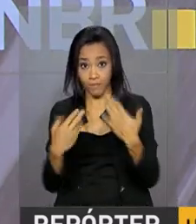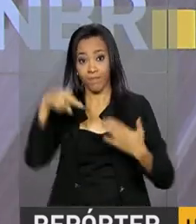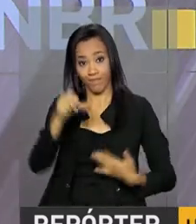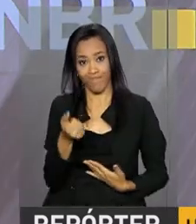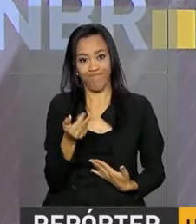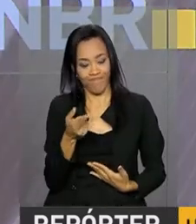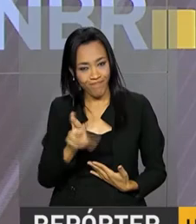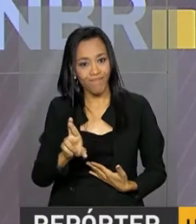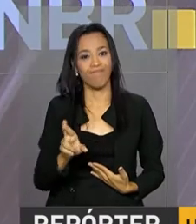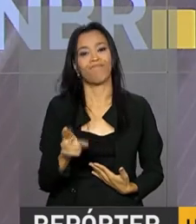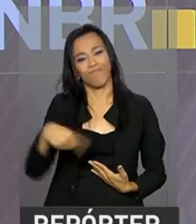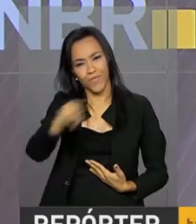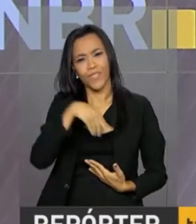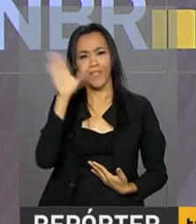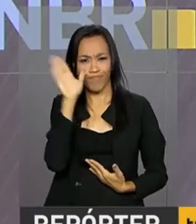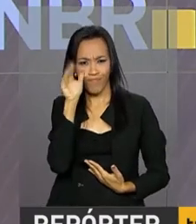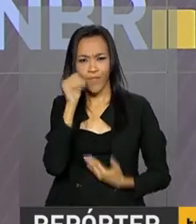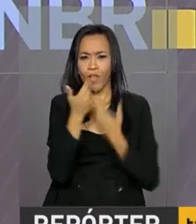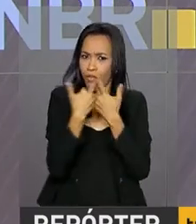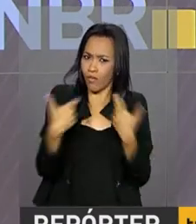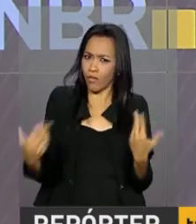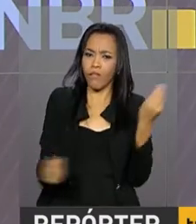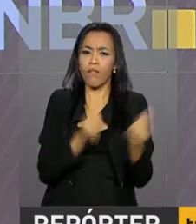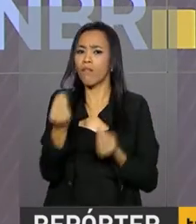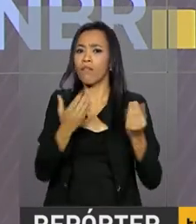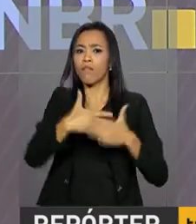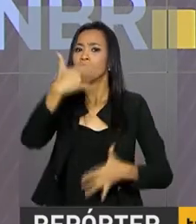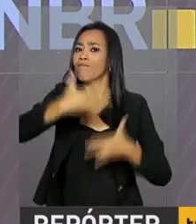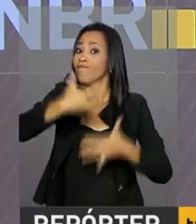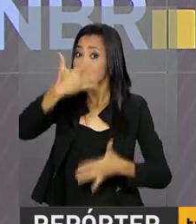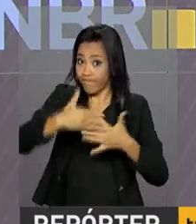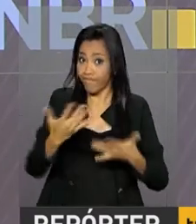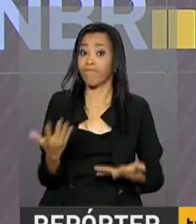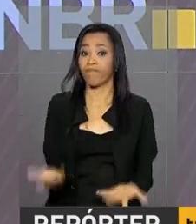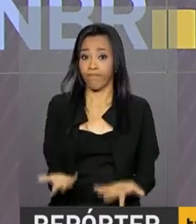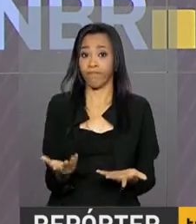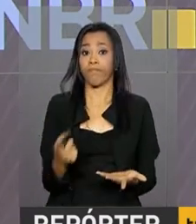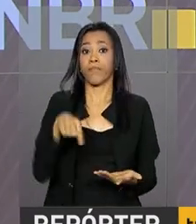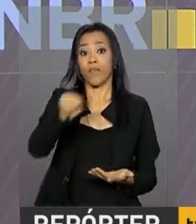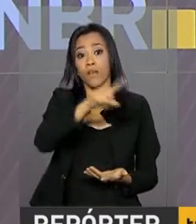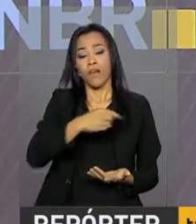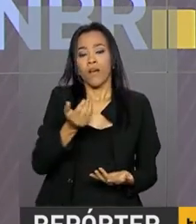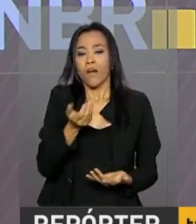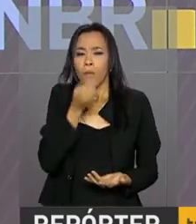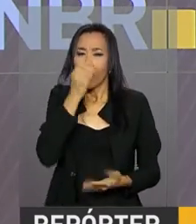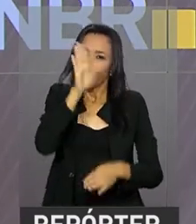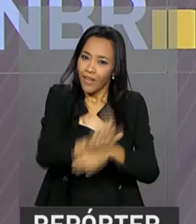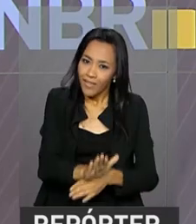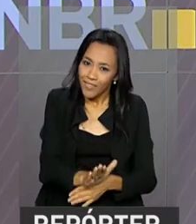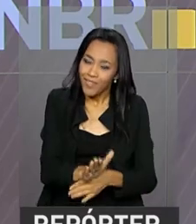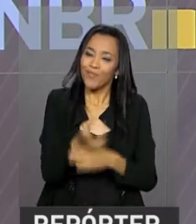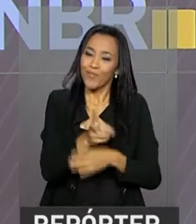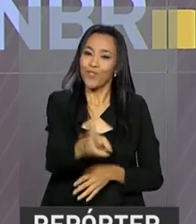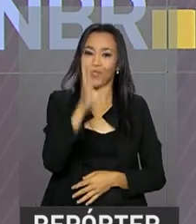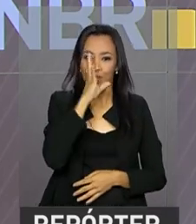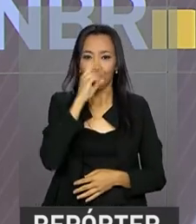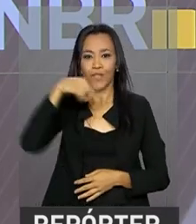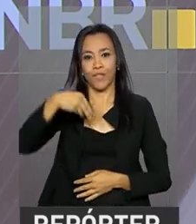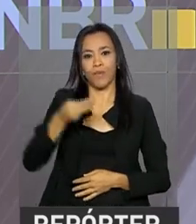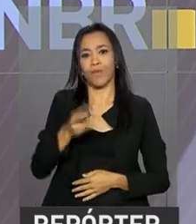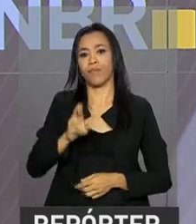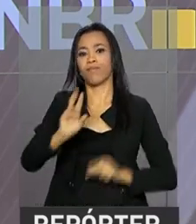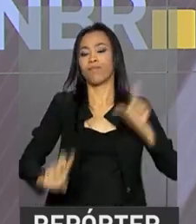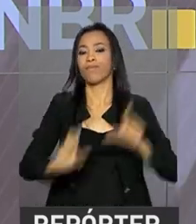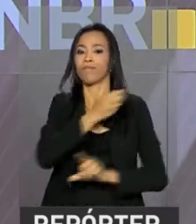repórter e nbr você pode acompanhar também as novidades em nossas redes sociais uma boa tarde pra você continue com a gente aqui na